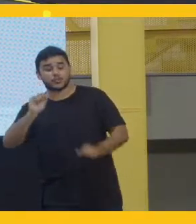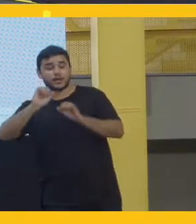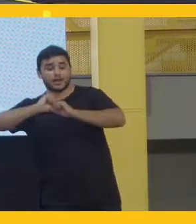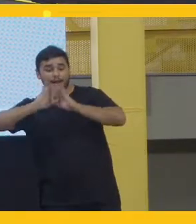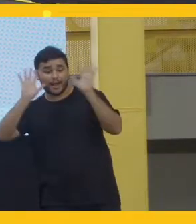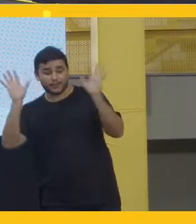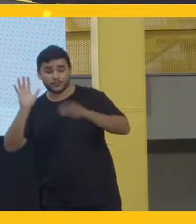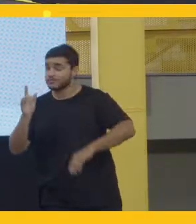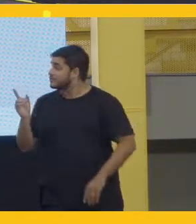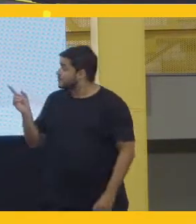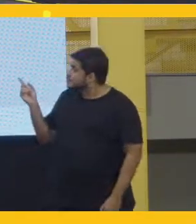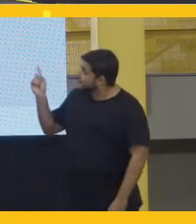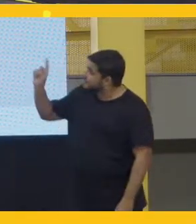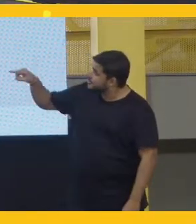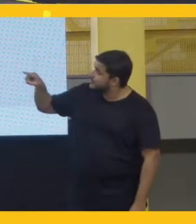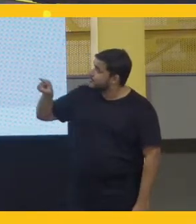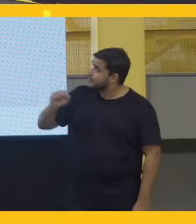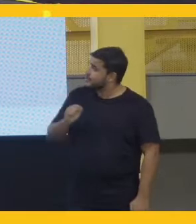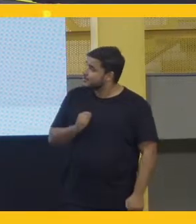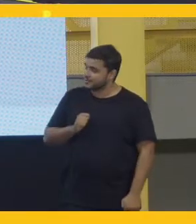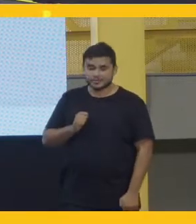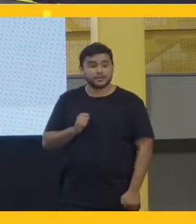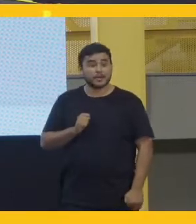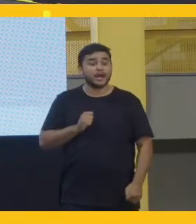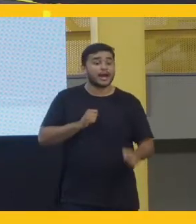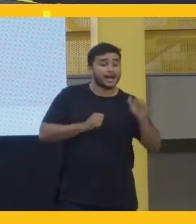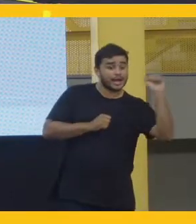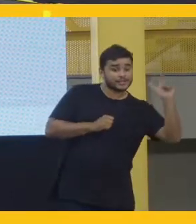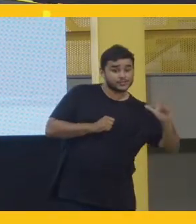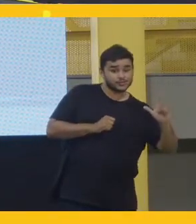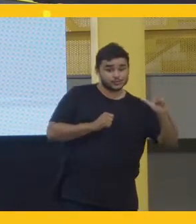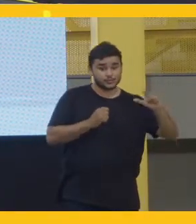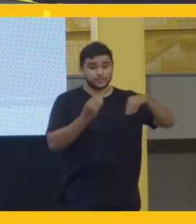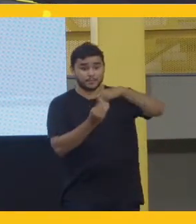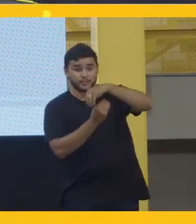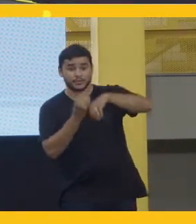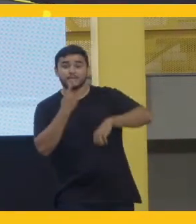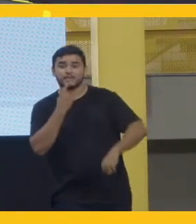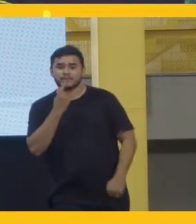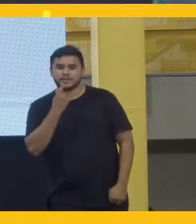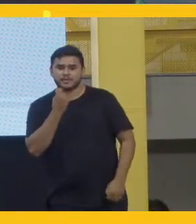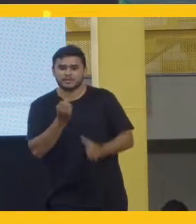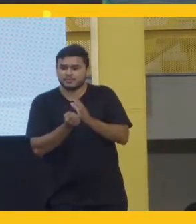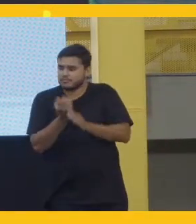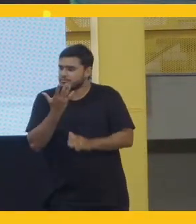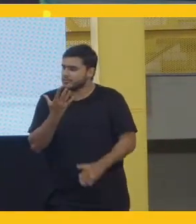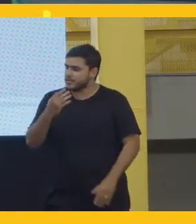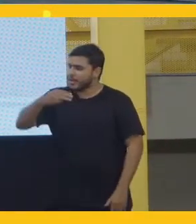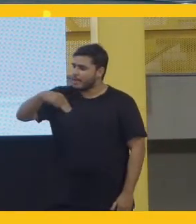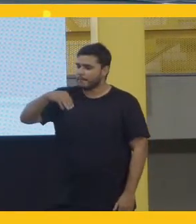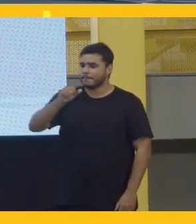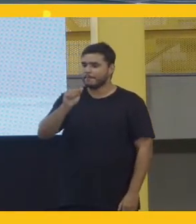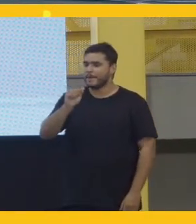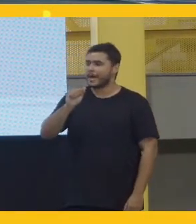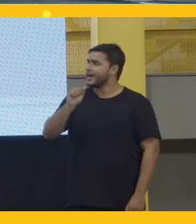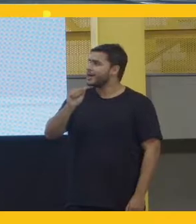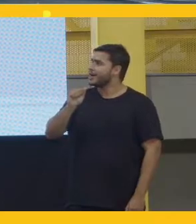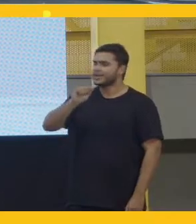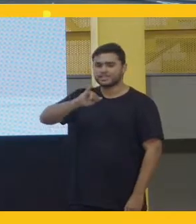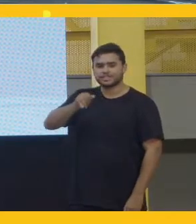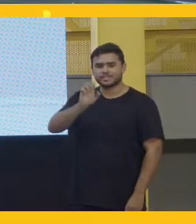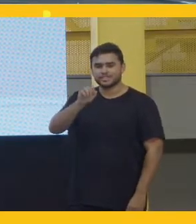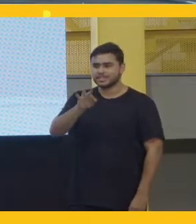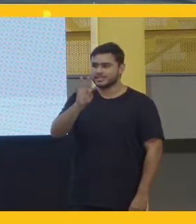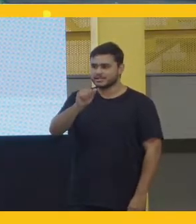vermelho, eu vejo o magenta, que é uma cor que não existe. Não tem magenta no arco-íris. Alguém já viu